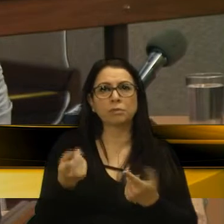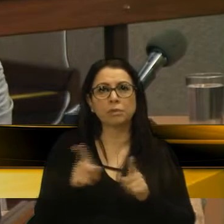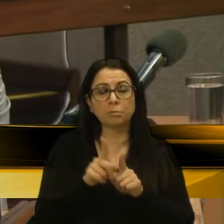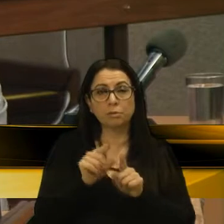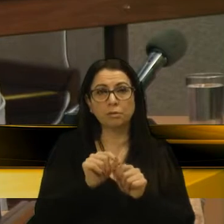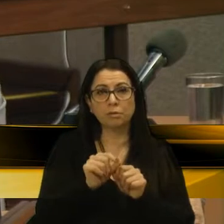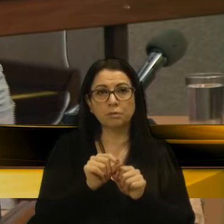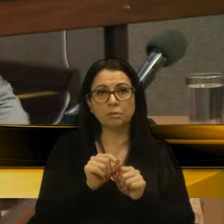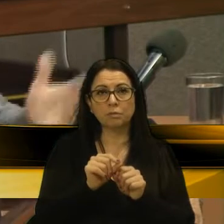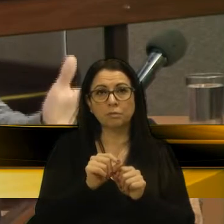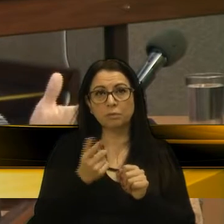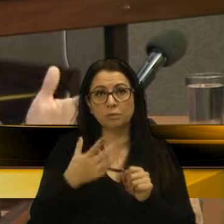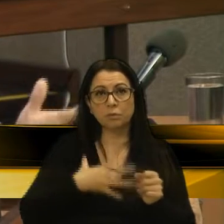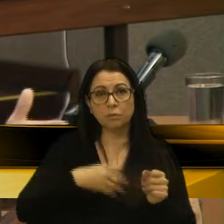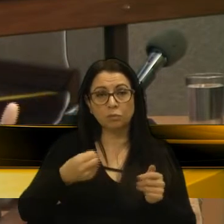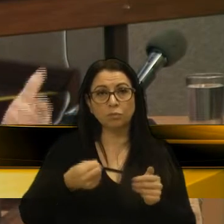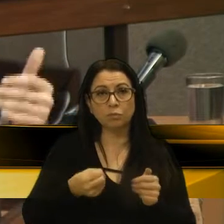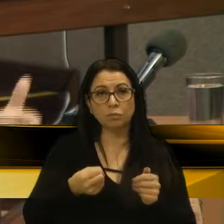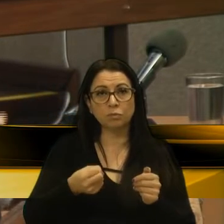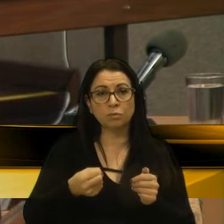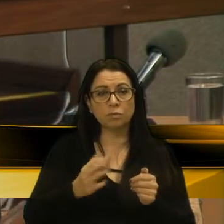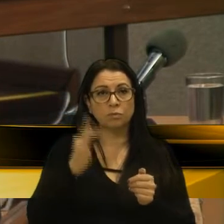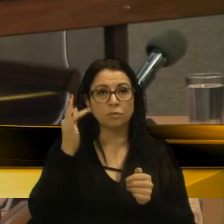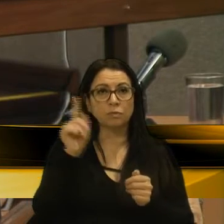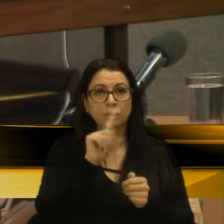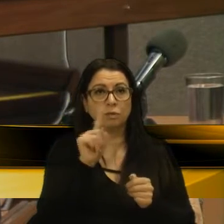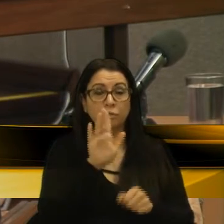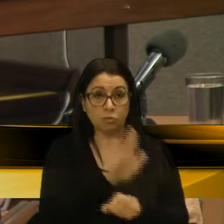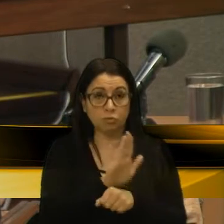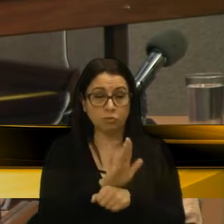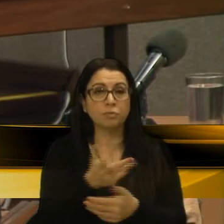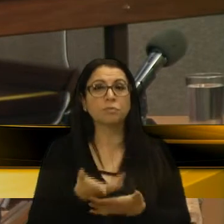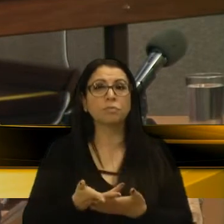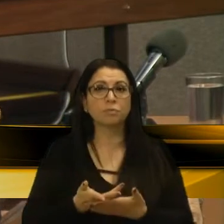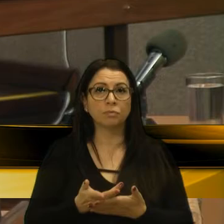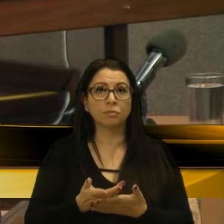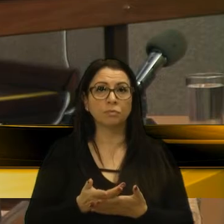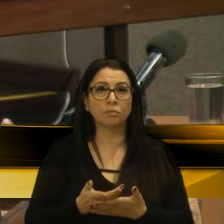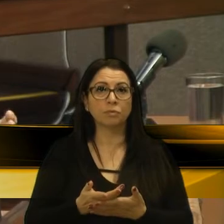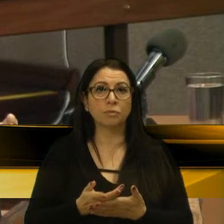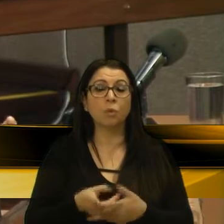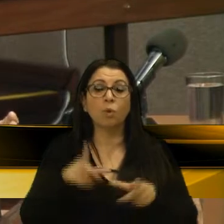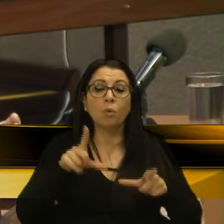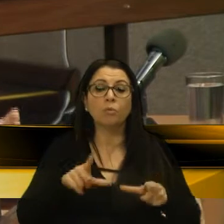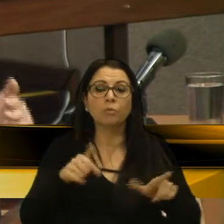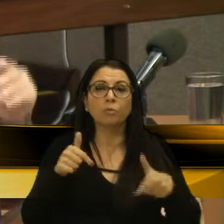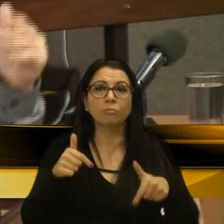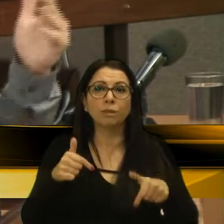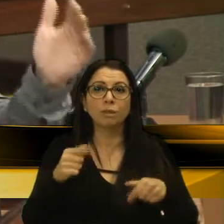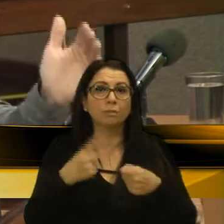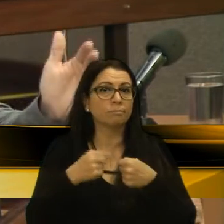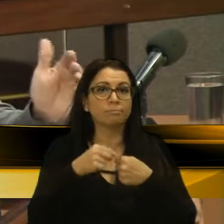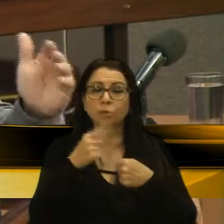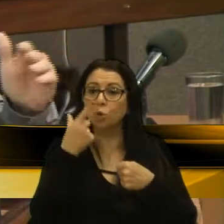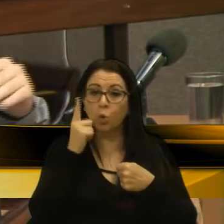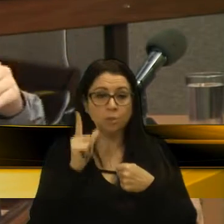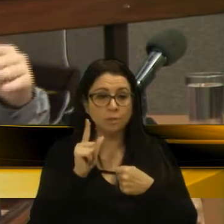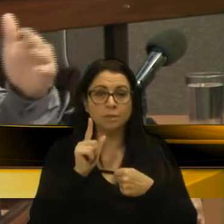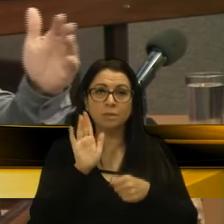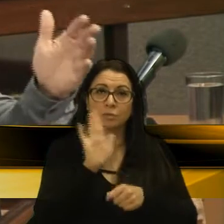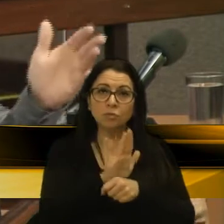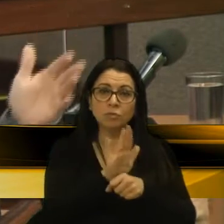cometem provavelmente suicídio no futuro, se não forem assistidas, né, aonde o serviço do município não consegue alcançar a